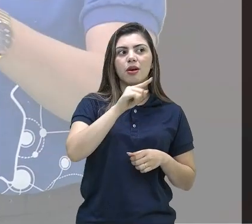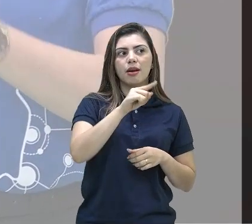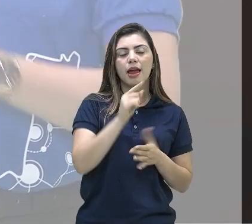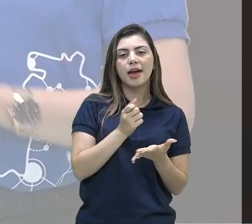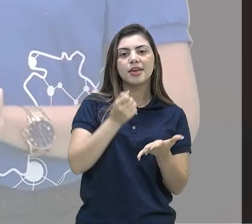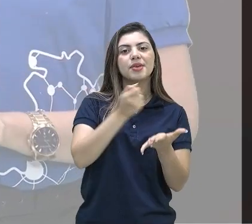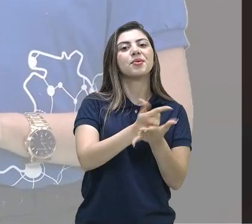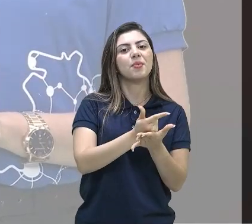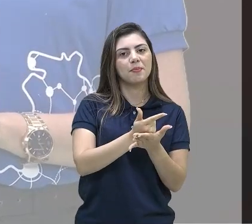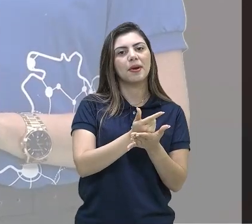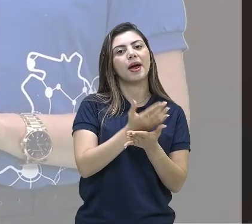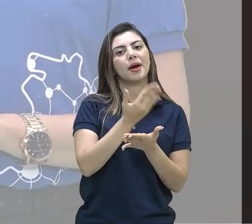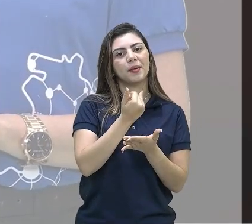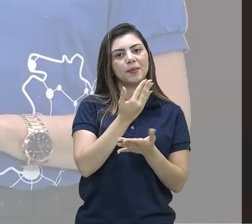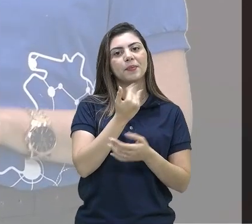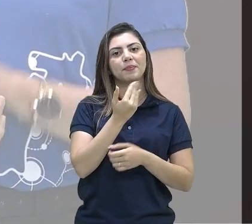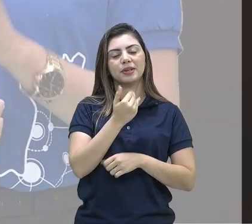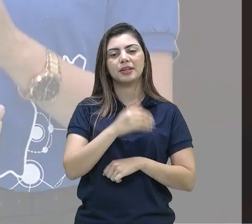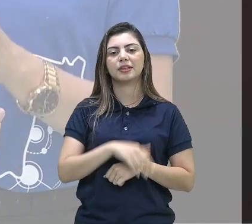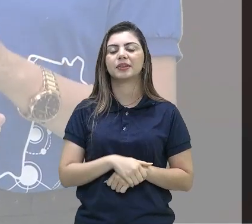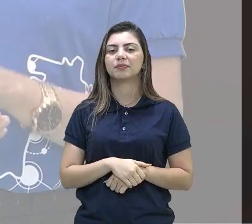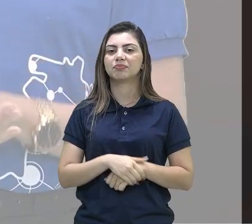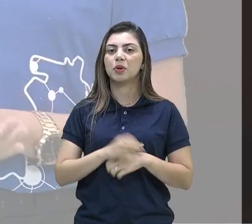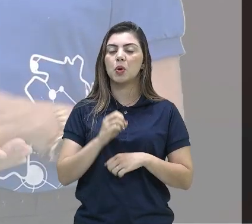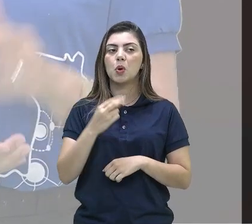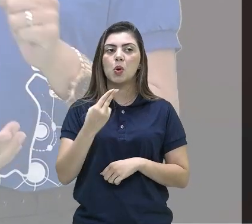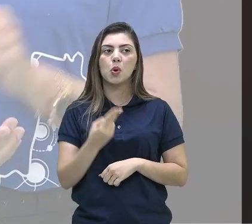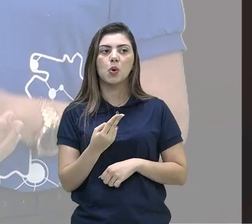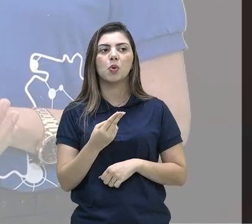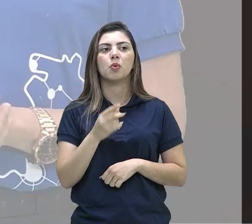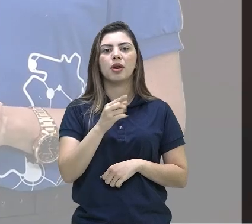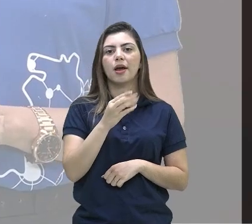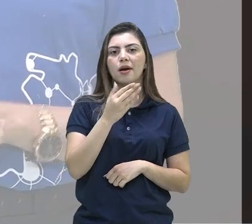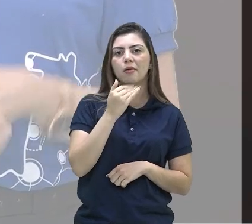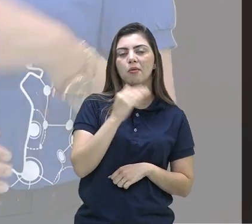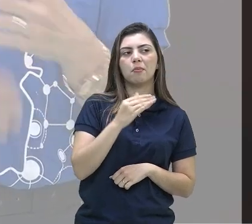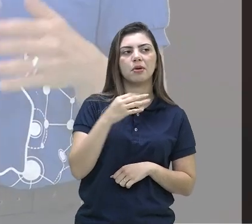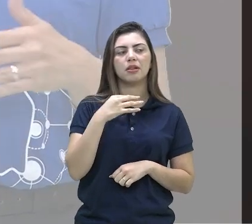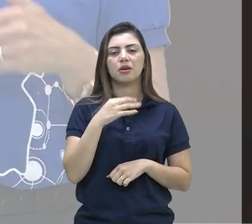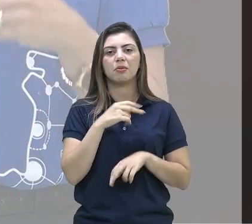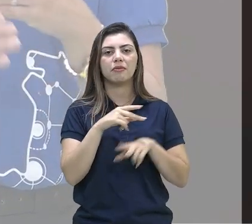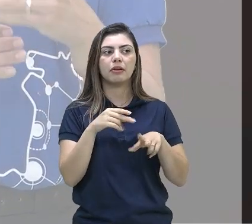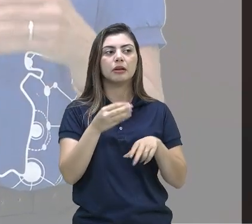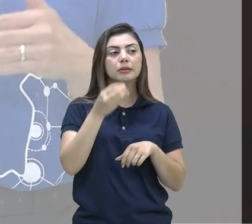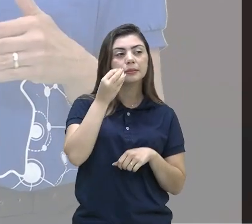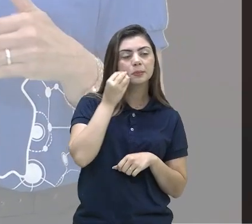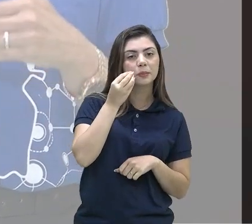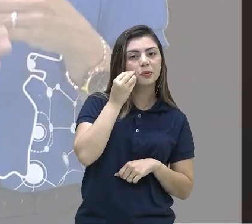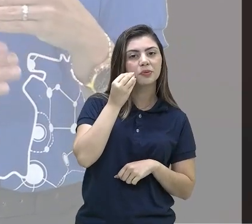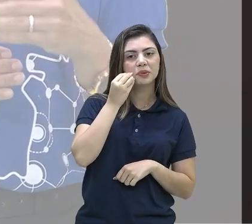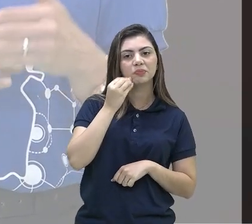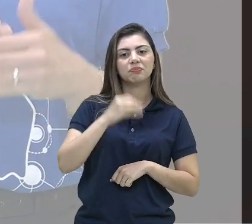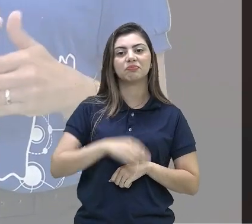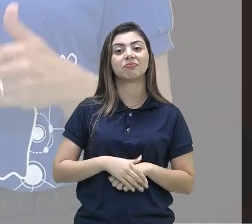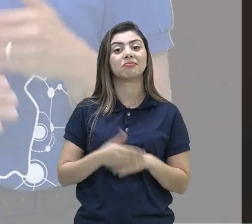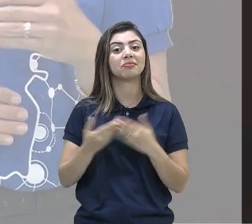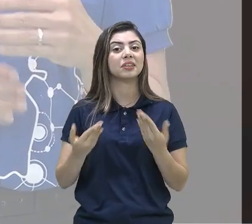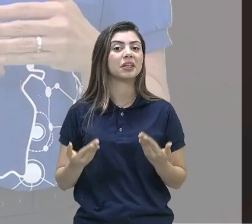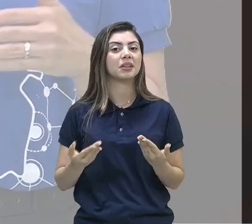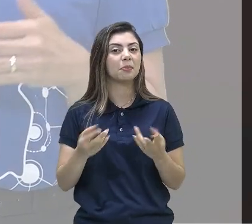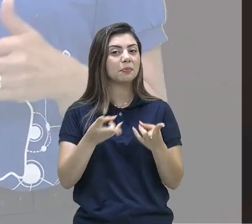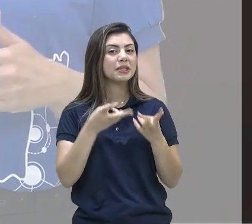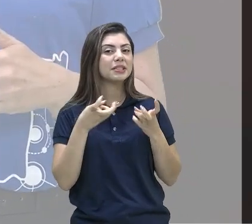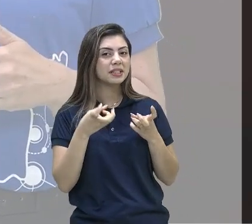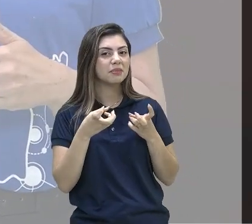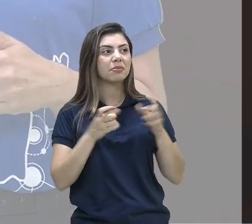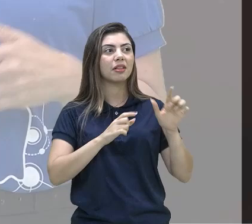eu vou comprar aquele alimento, aquela comida e vou provar. E aí, olha, está circulando,